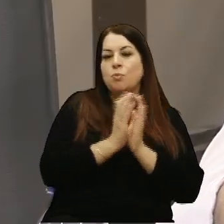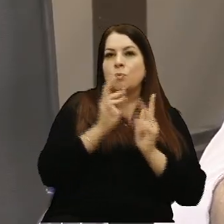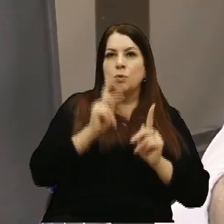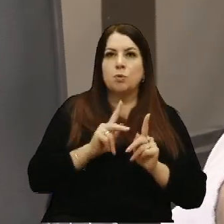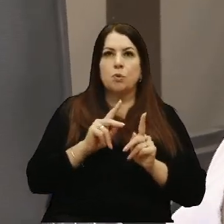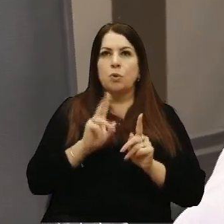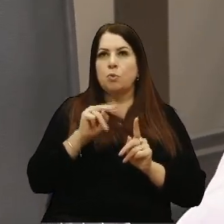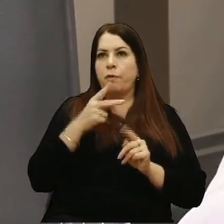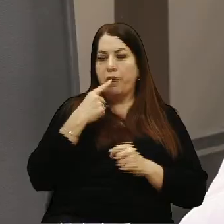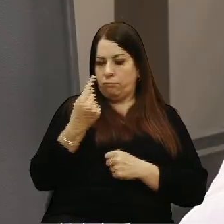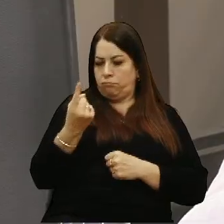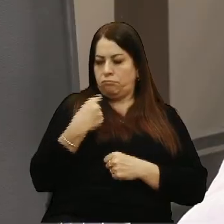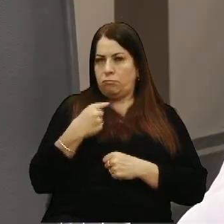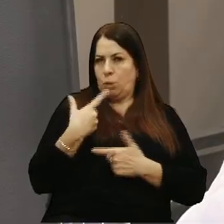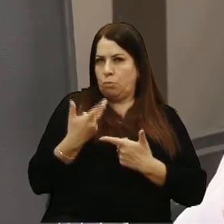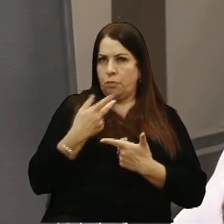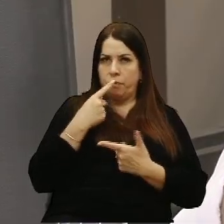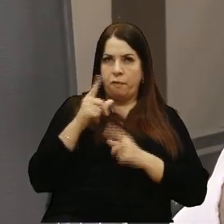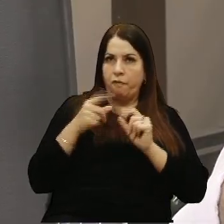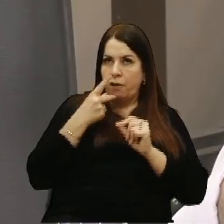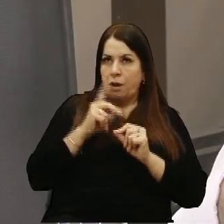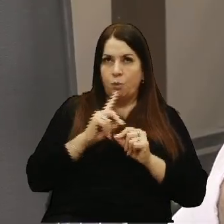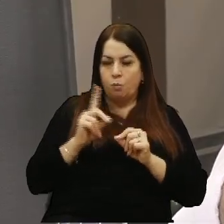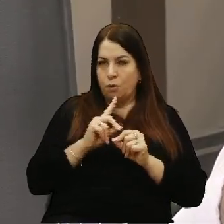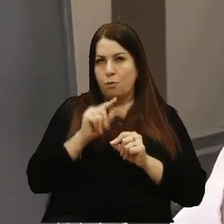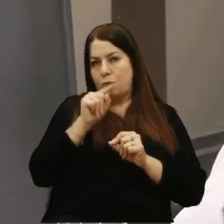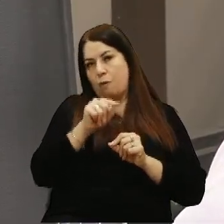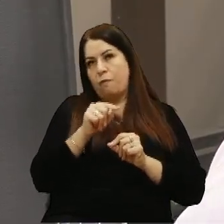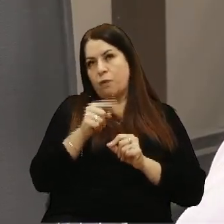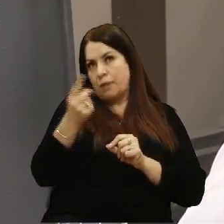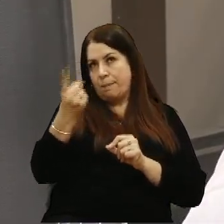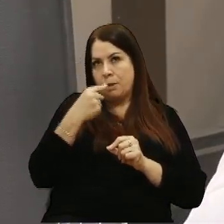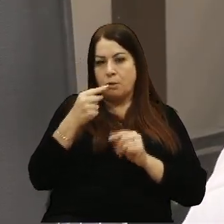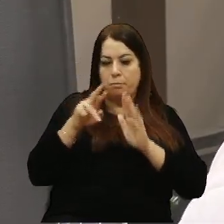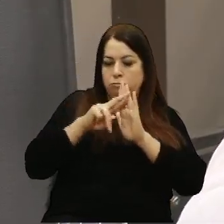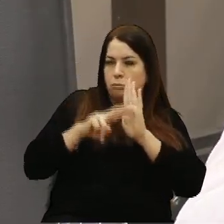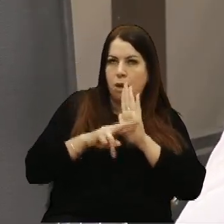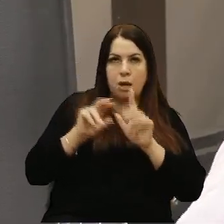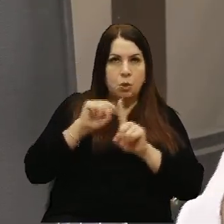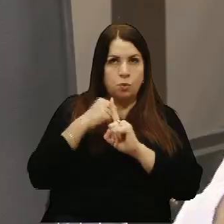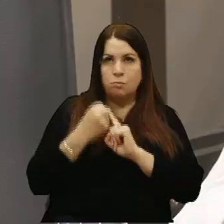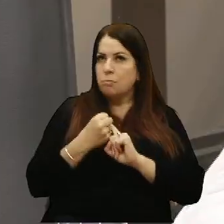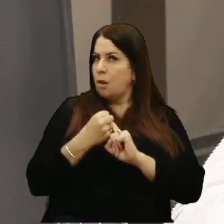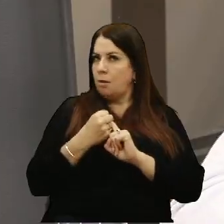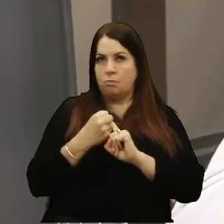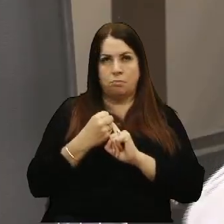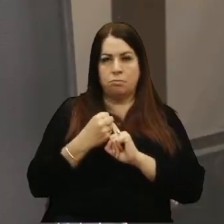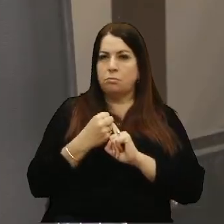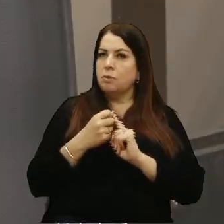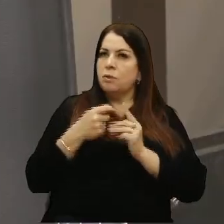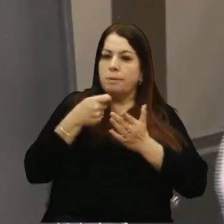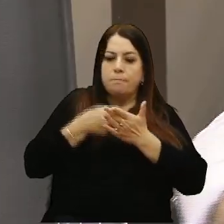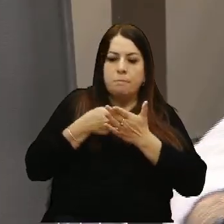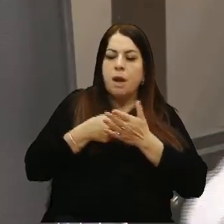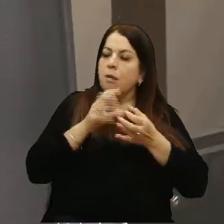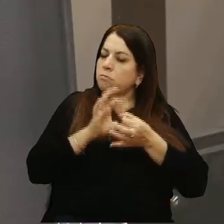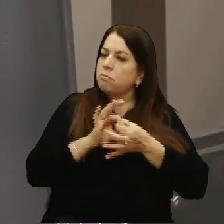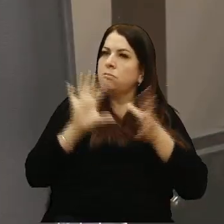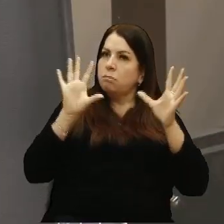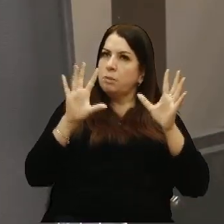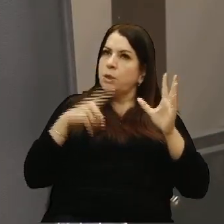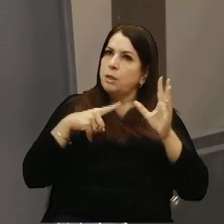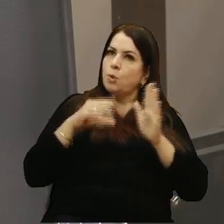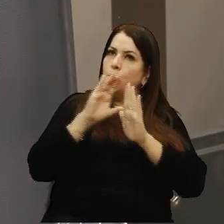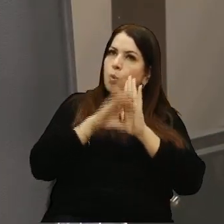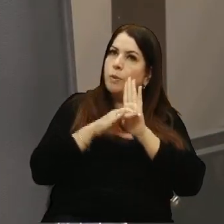nunca ninguém vai ditar o que eu vou falar ou não, ou vou ser ditado por alguma regra da sociedade. Então a gente prega por liberdade. Se a gente tem um